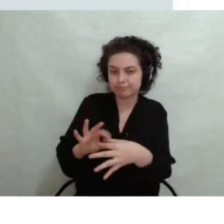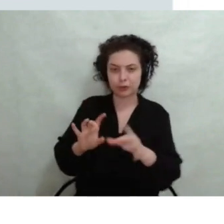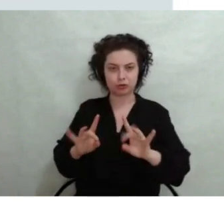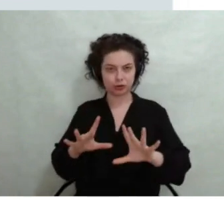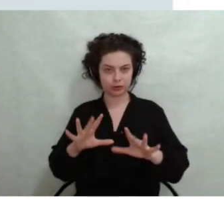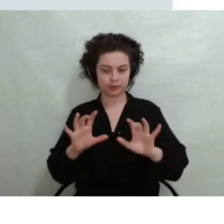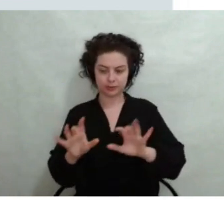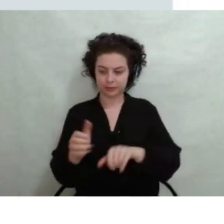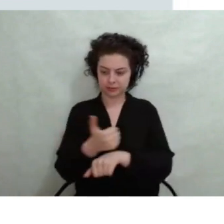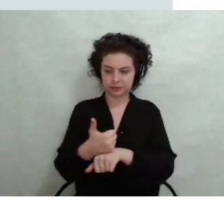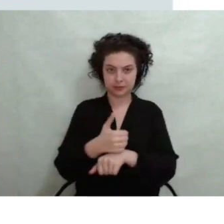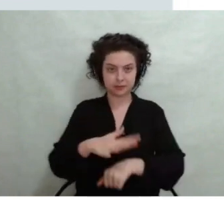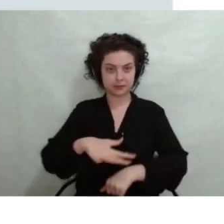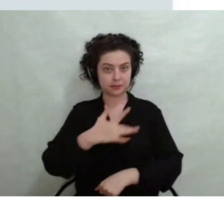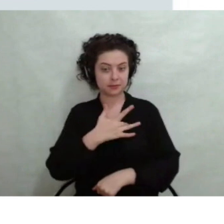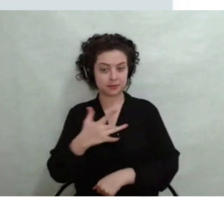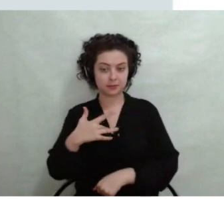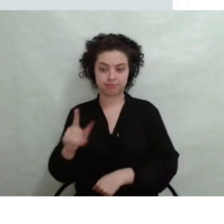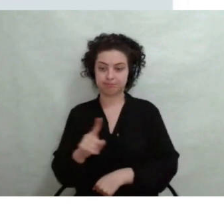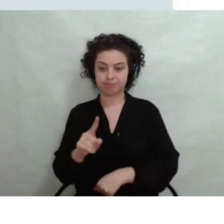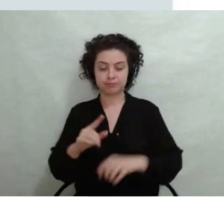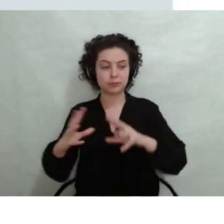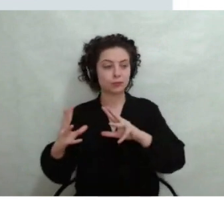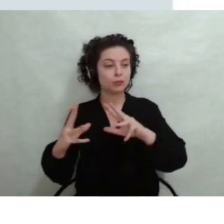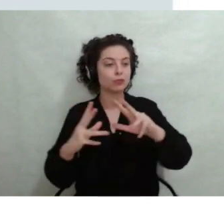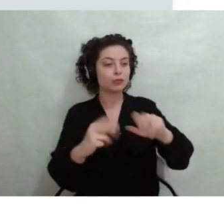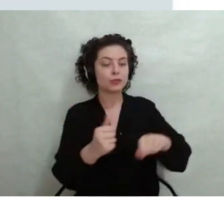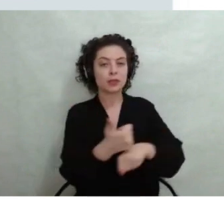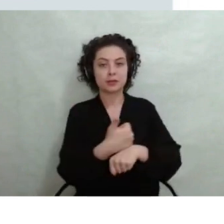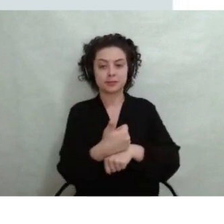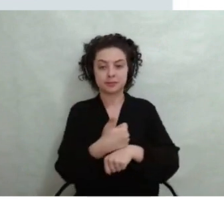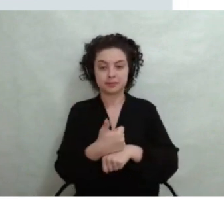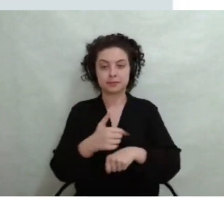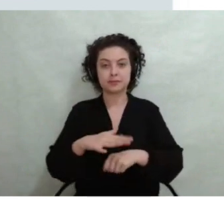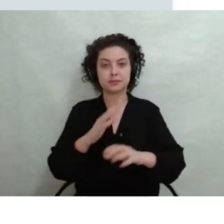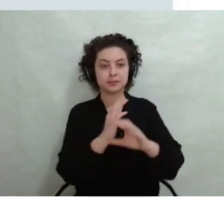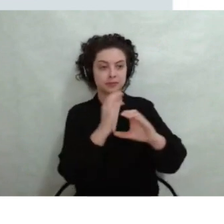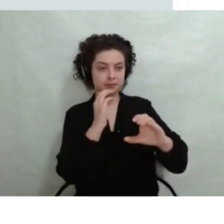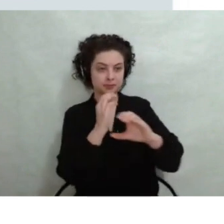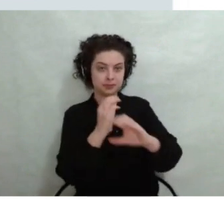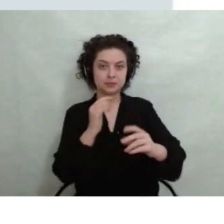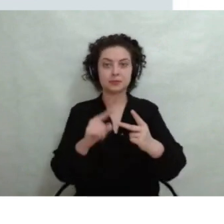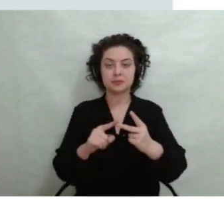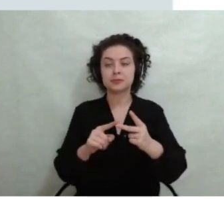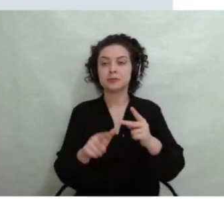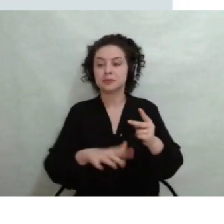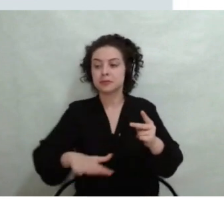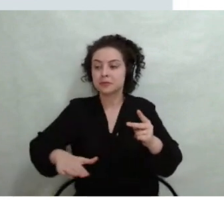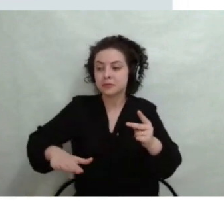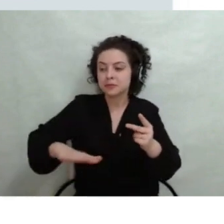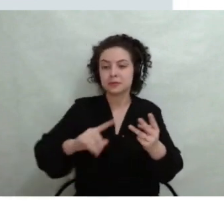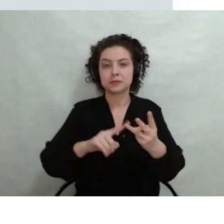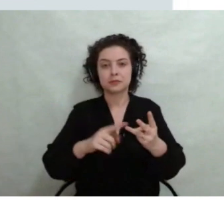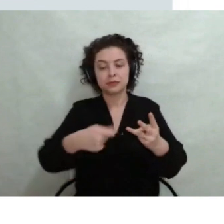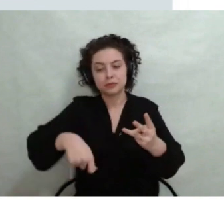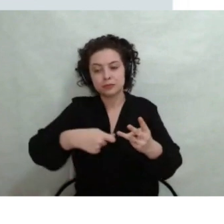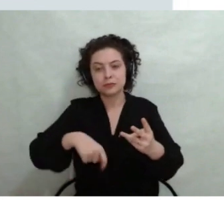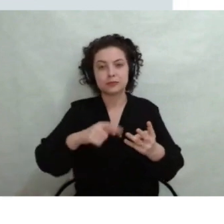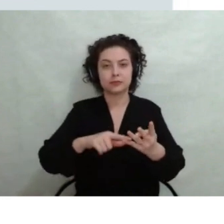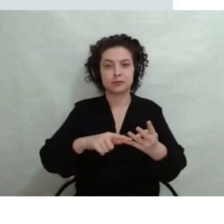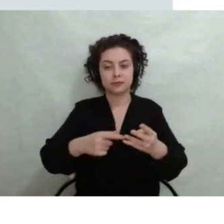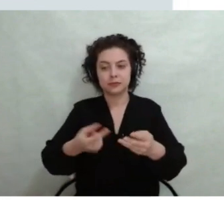área da saúde, todos os profissionais da engenharia, da limpeza, da área administrativa, da área financeira,